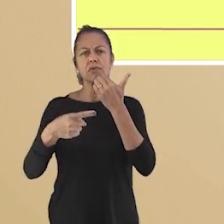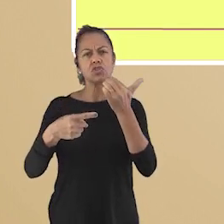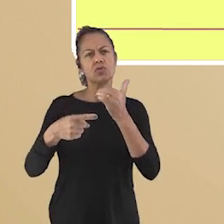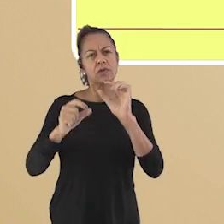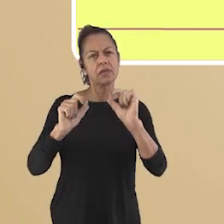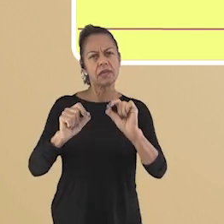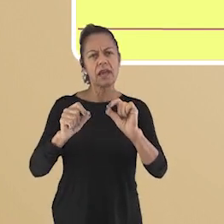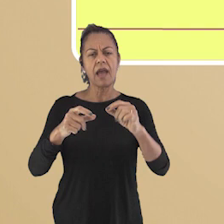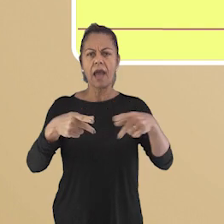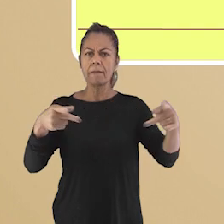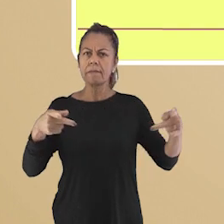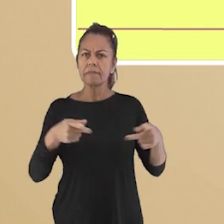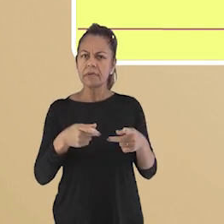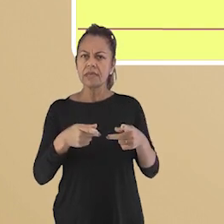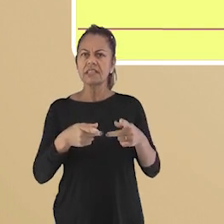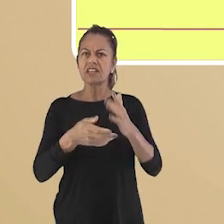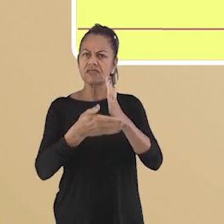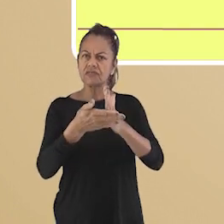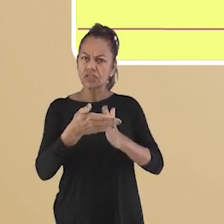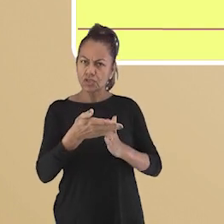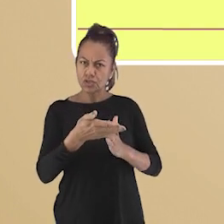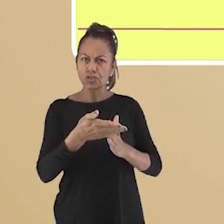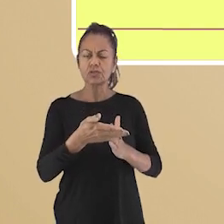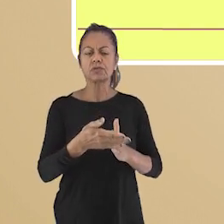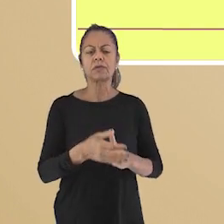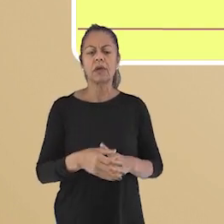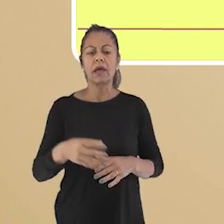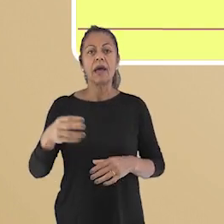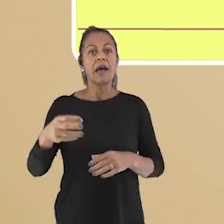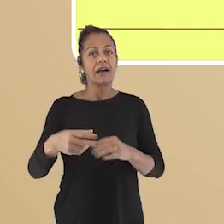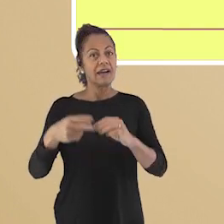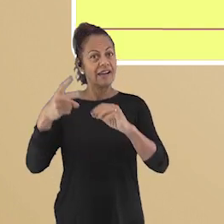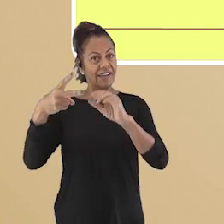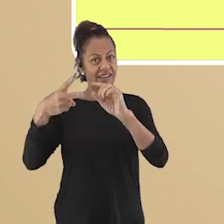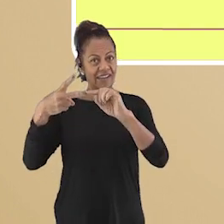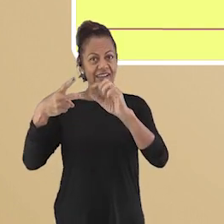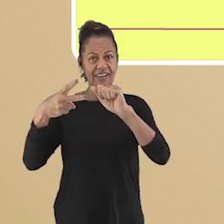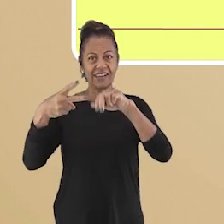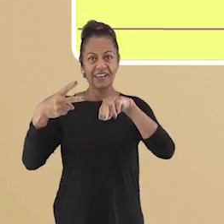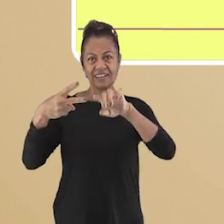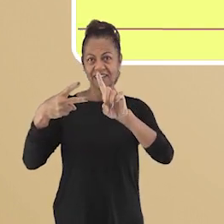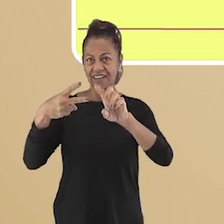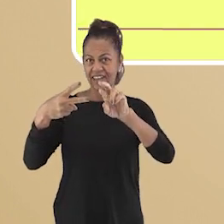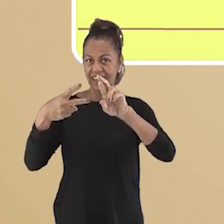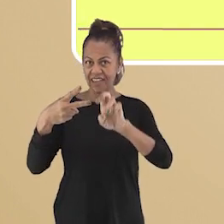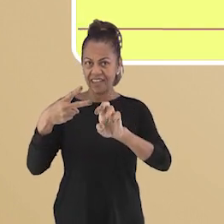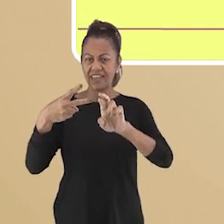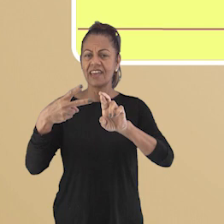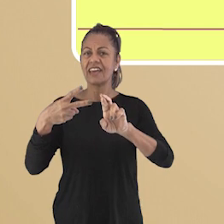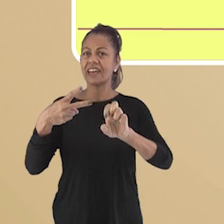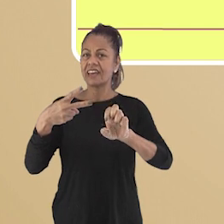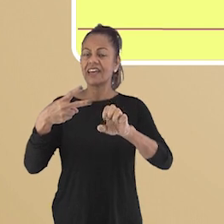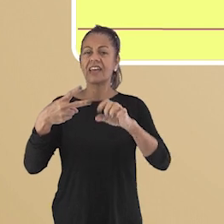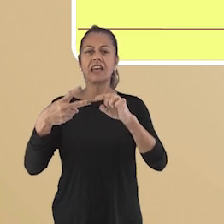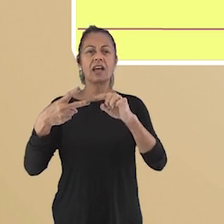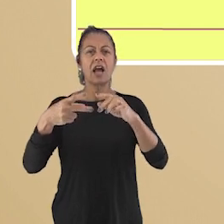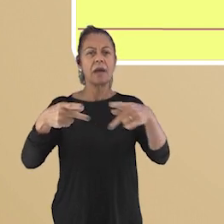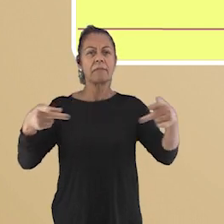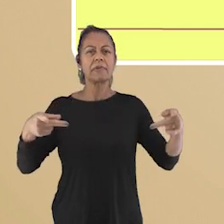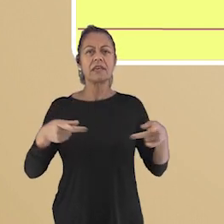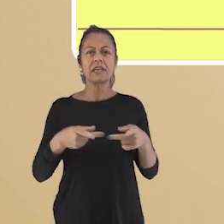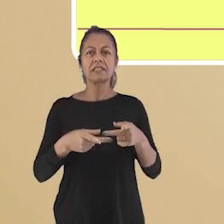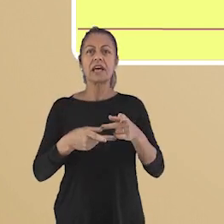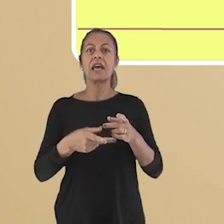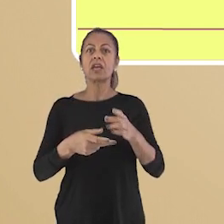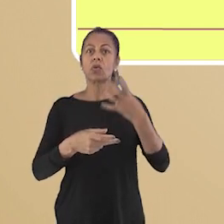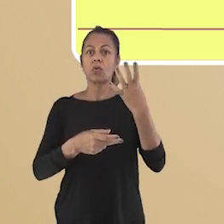André pediu a pizza dividida em 4 pedaços. Isabela, por sua vez, queria comer mais devagar, pediu a